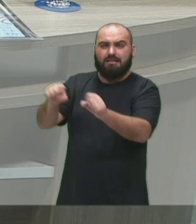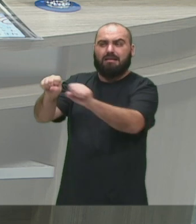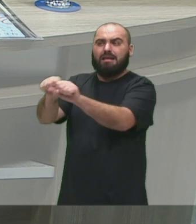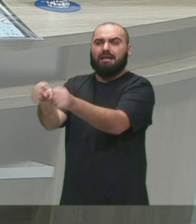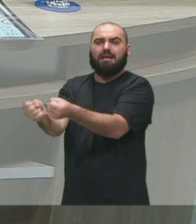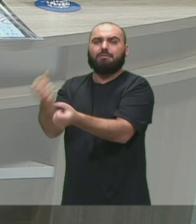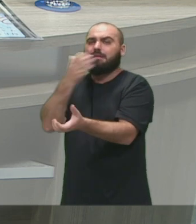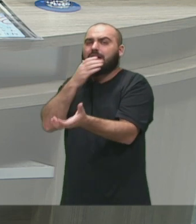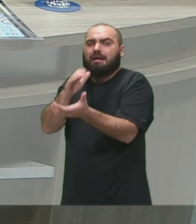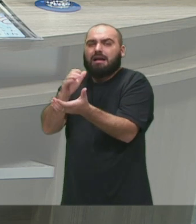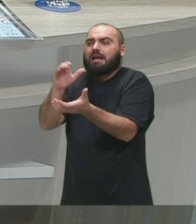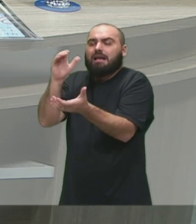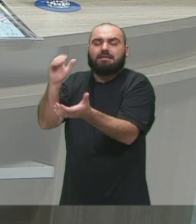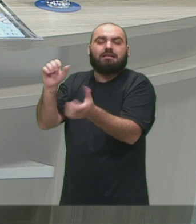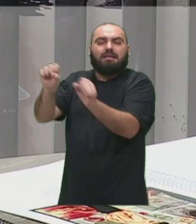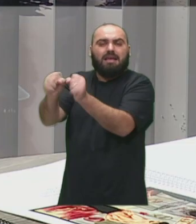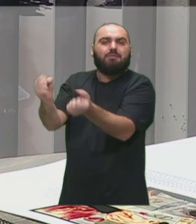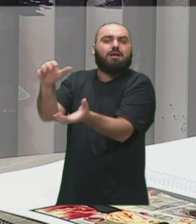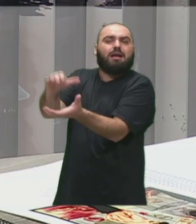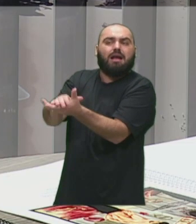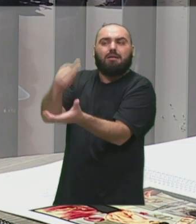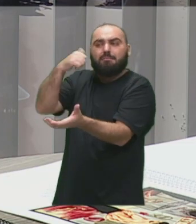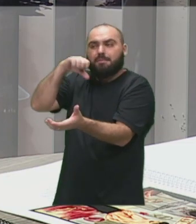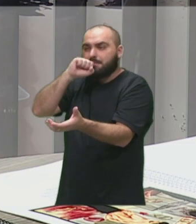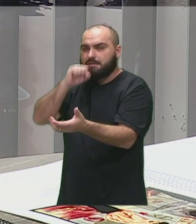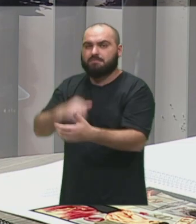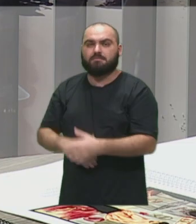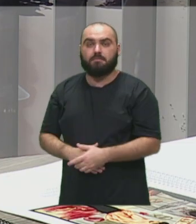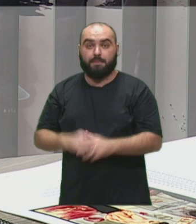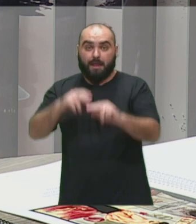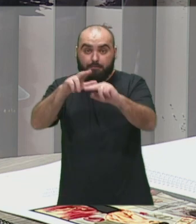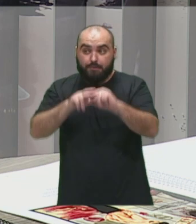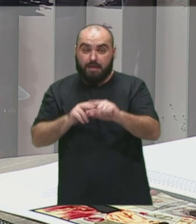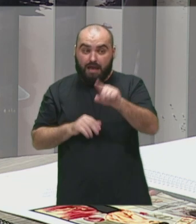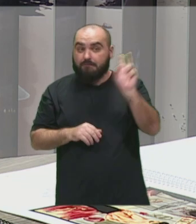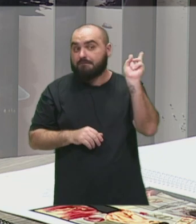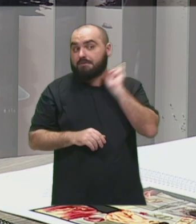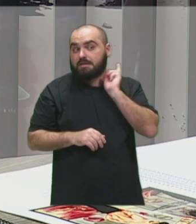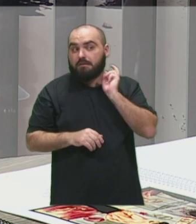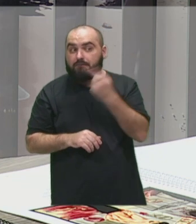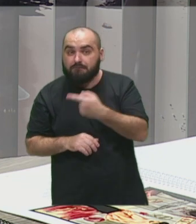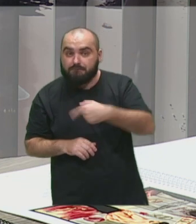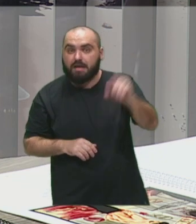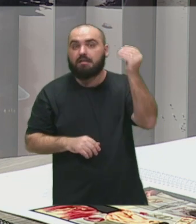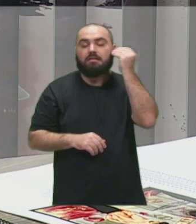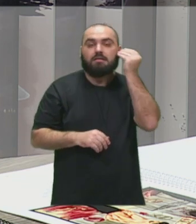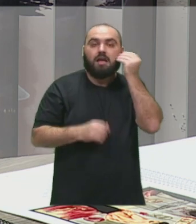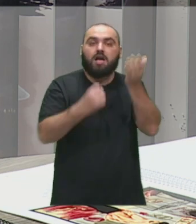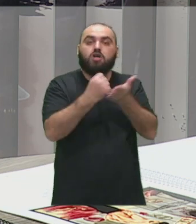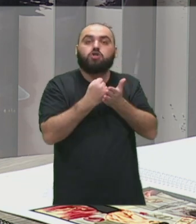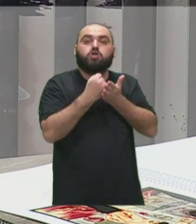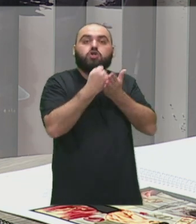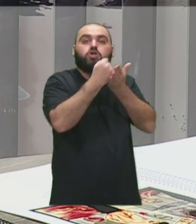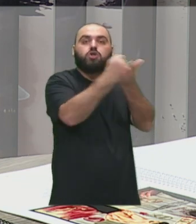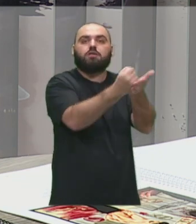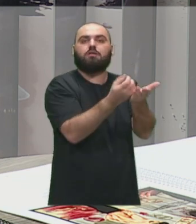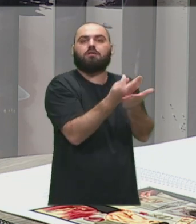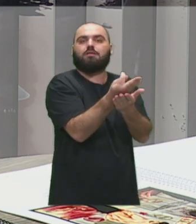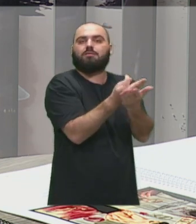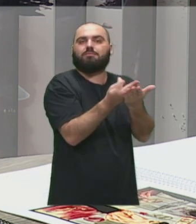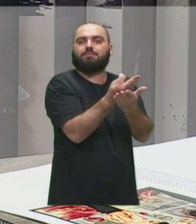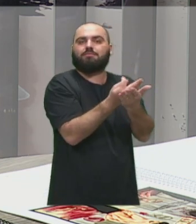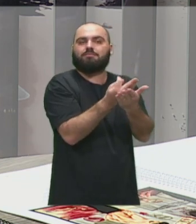Então, eu aconselho essa vítima a buscar ajuda terapêutica. Mas,